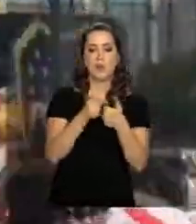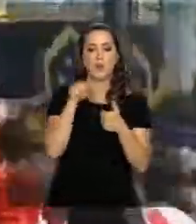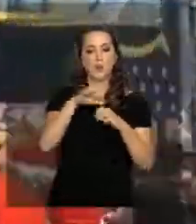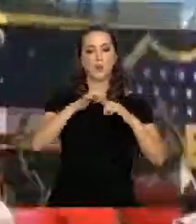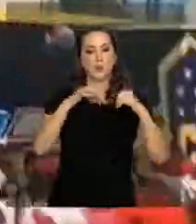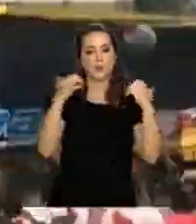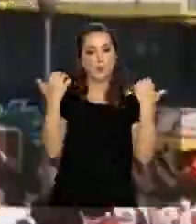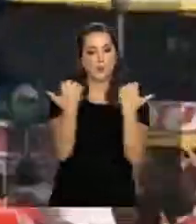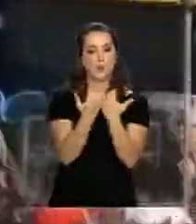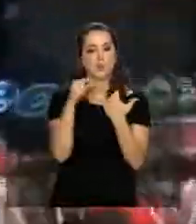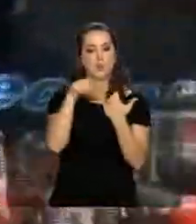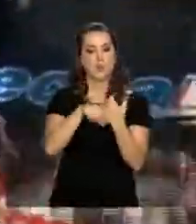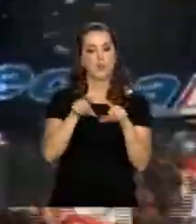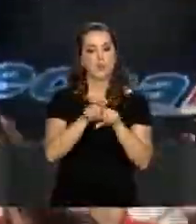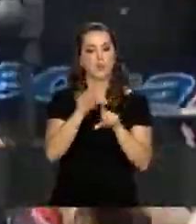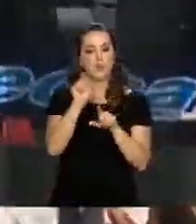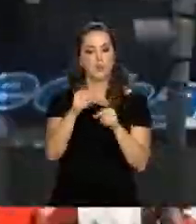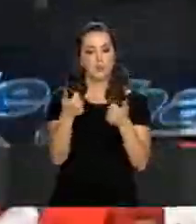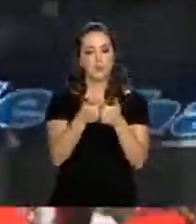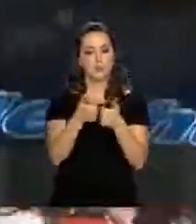monumental denúncia